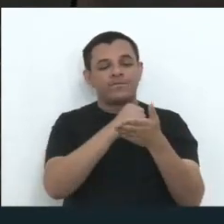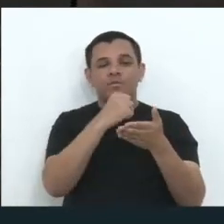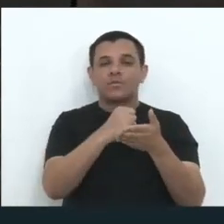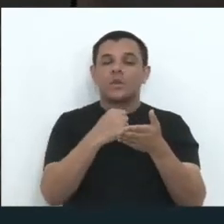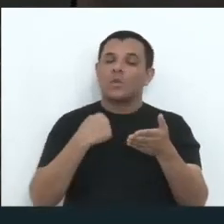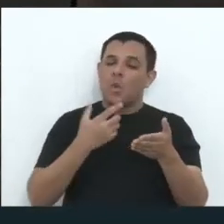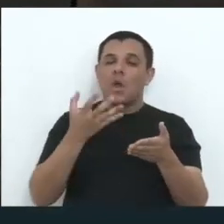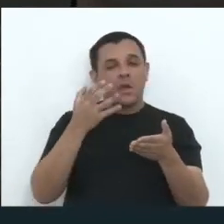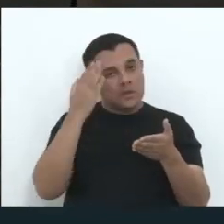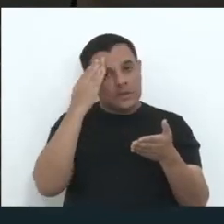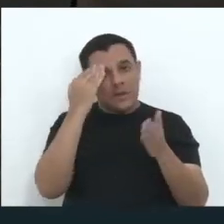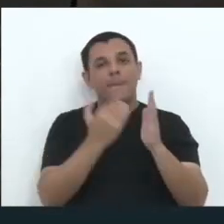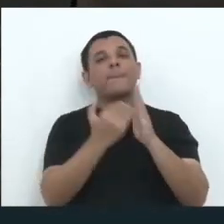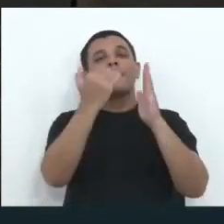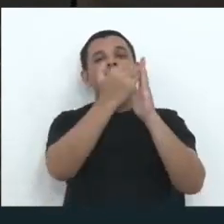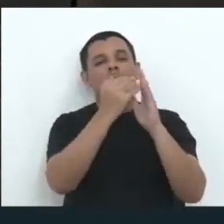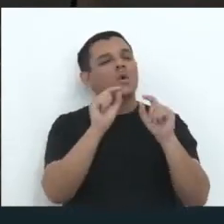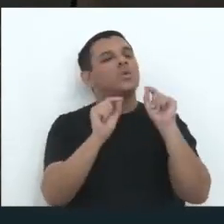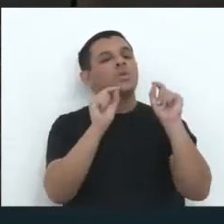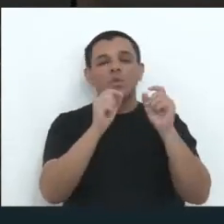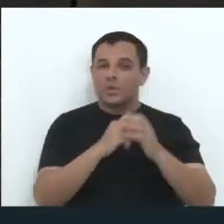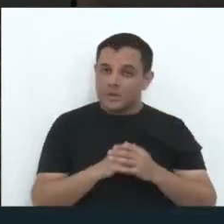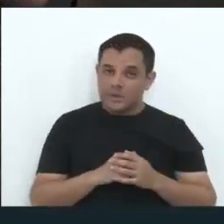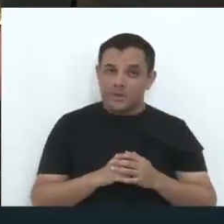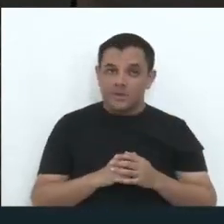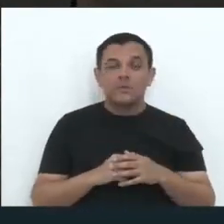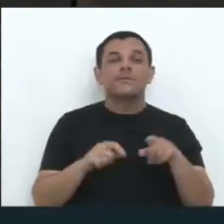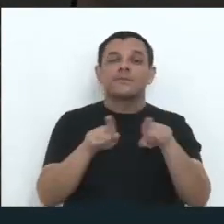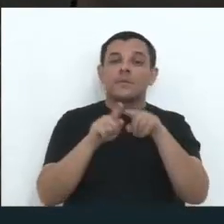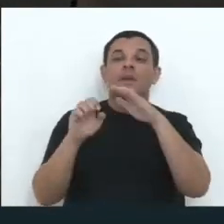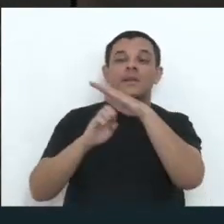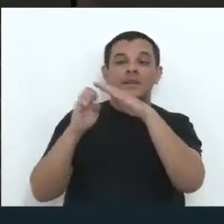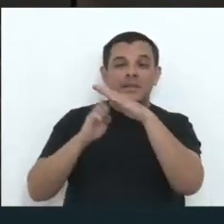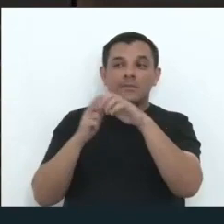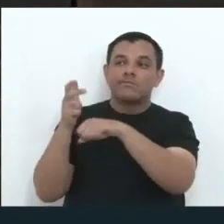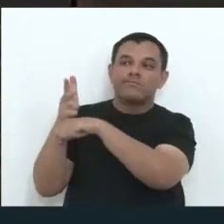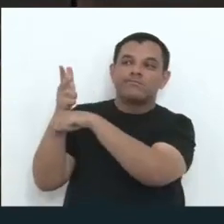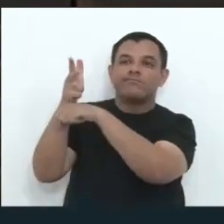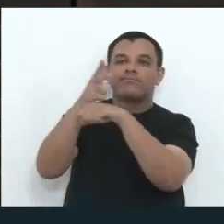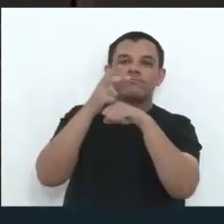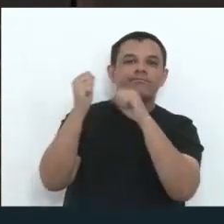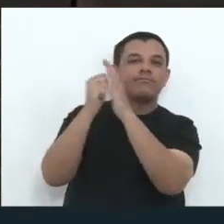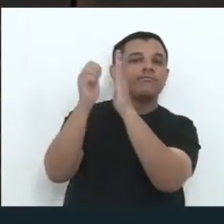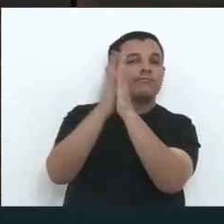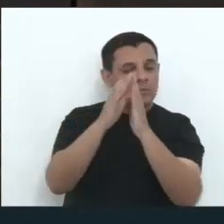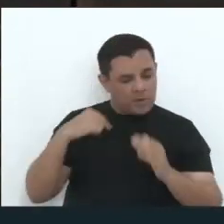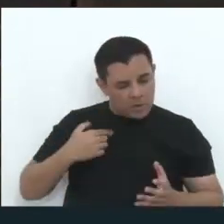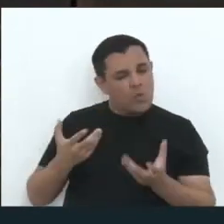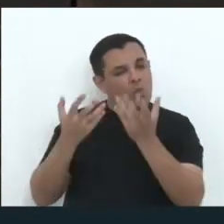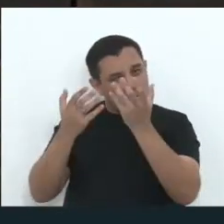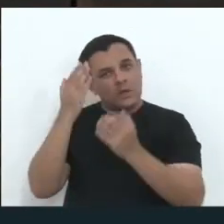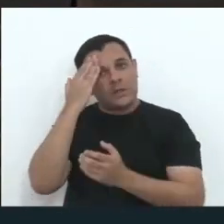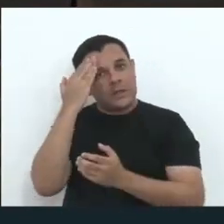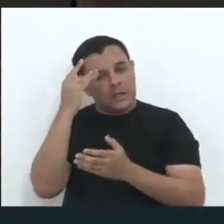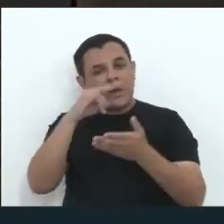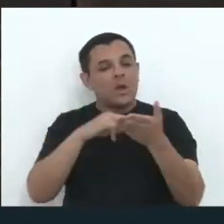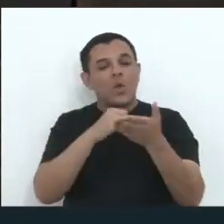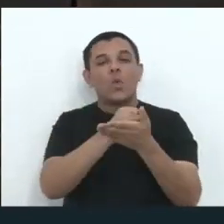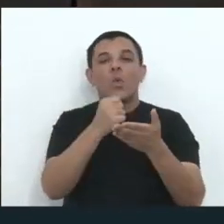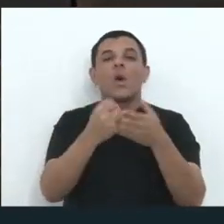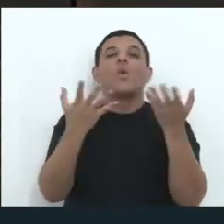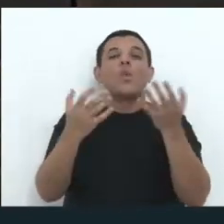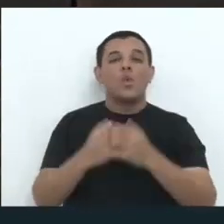iluminação pública. Vou querer saber também sobre a empresa de radar também, esse contrato com as empresas de radares. Já tem um requerimento